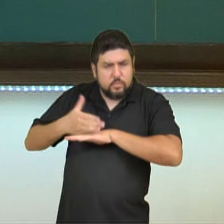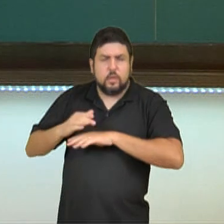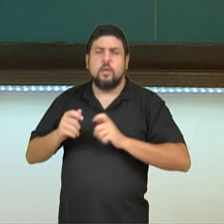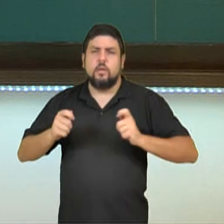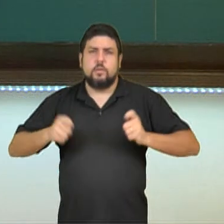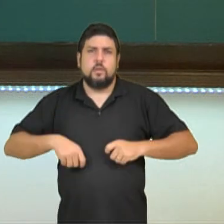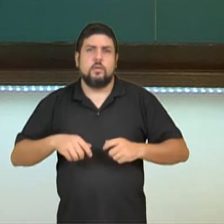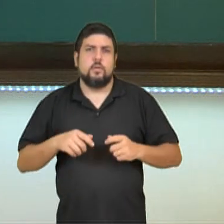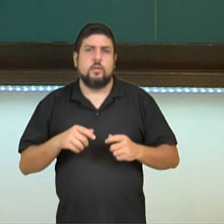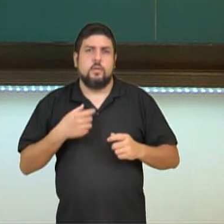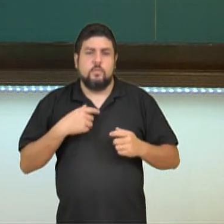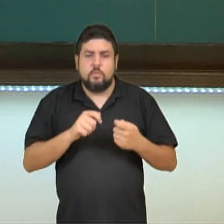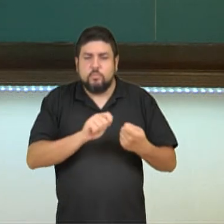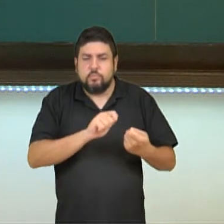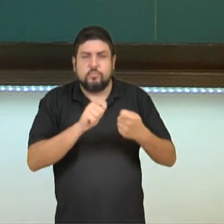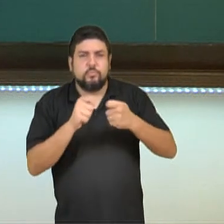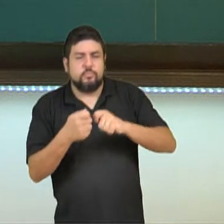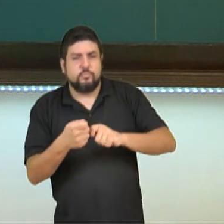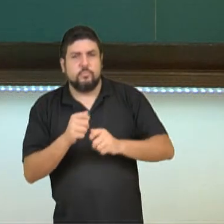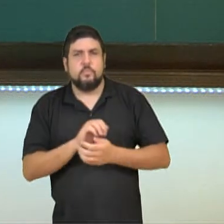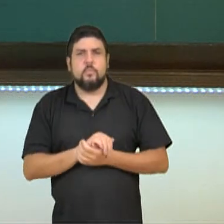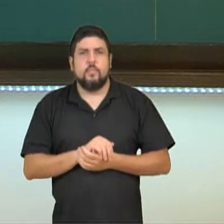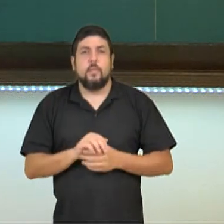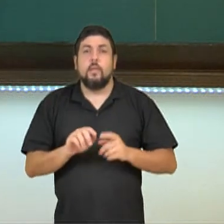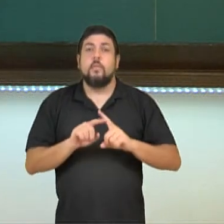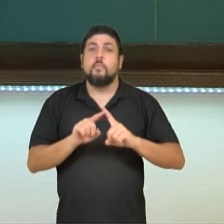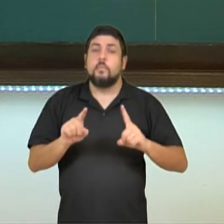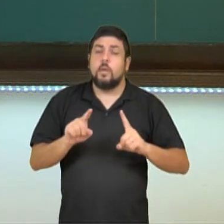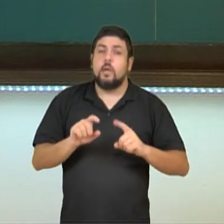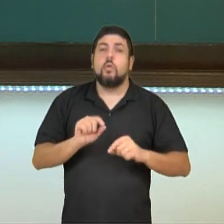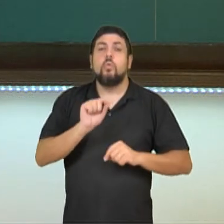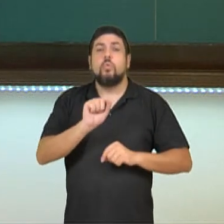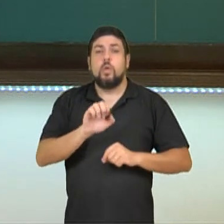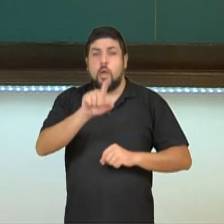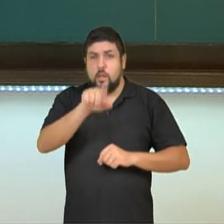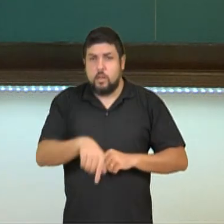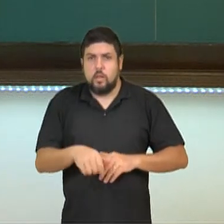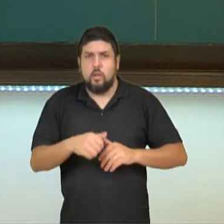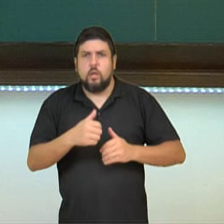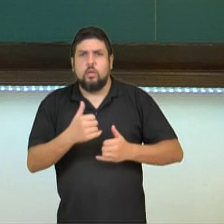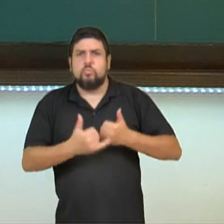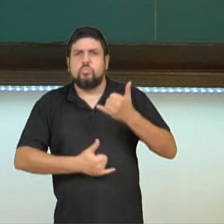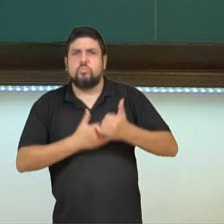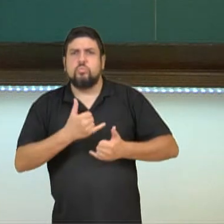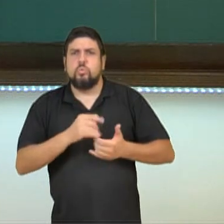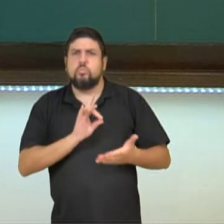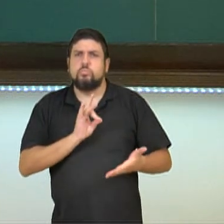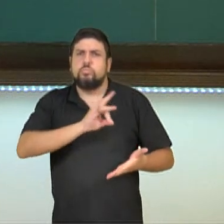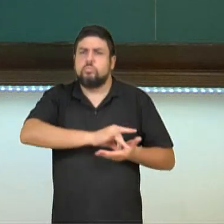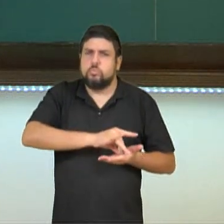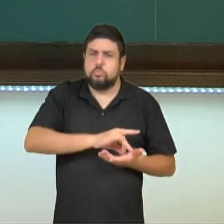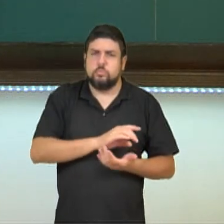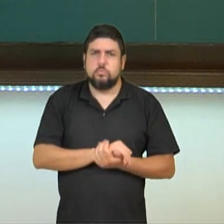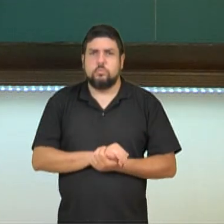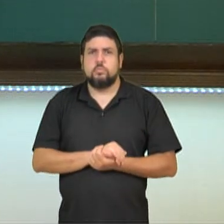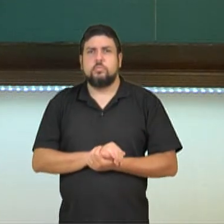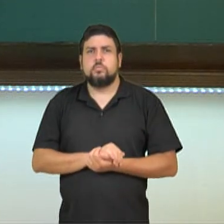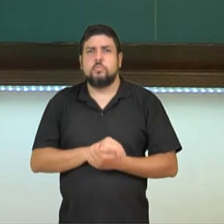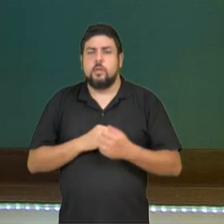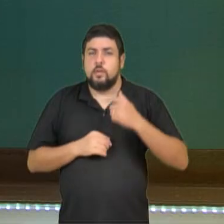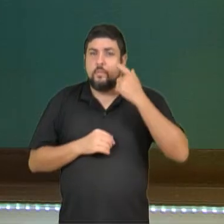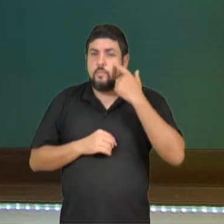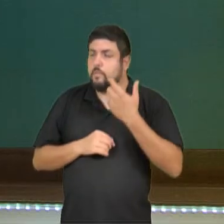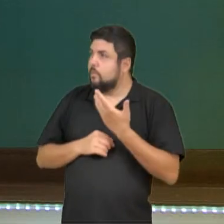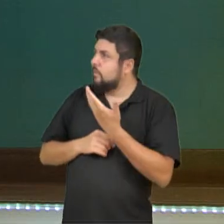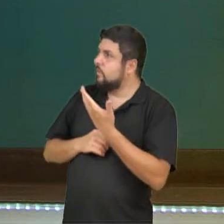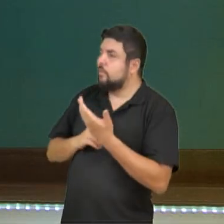sobre adaptações aí na sua escola. Porém, a gente está falando sobre o oficial. Então, sobre o oficial, a professora trouxe aqui as imagens para a gente verificar. Então, eu preciso